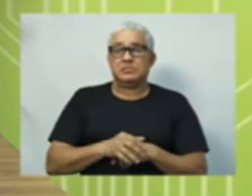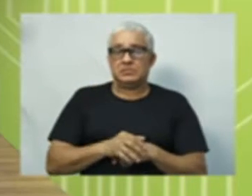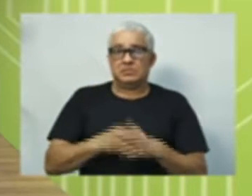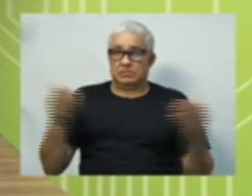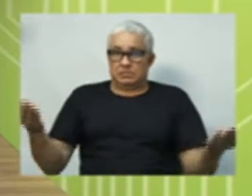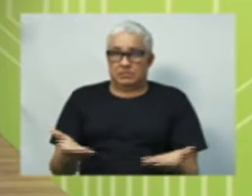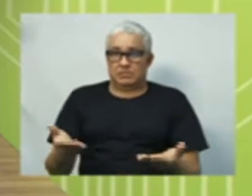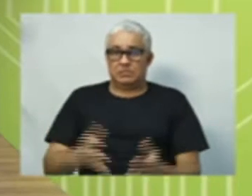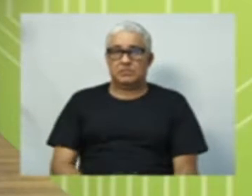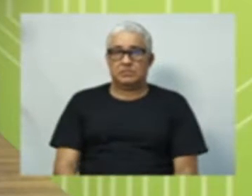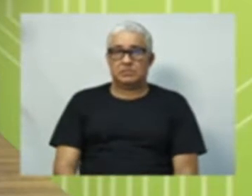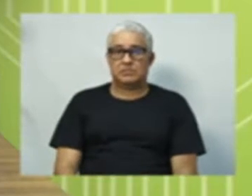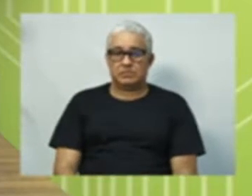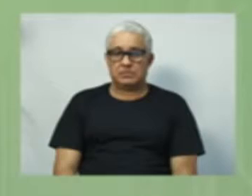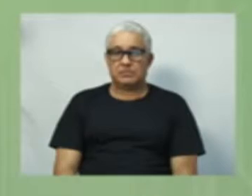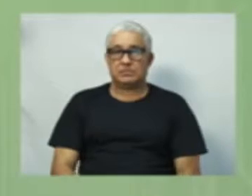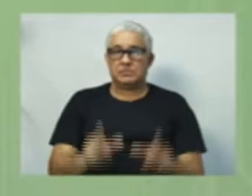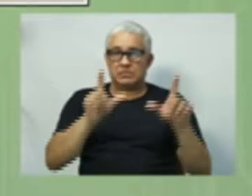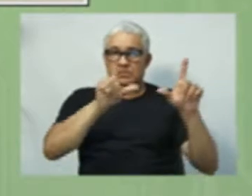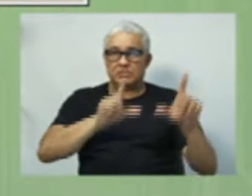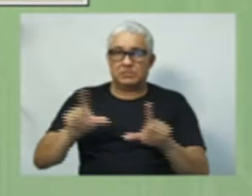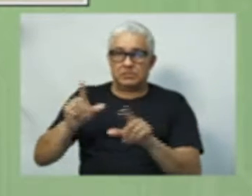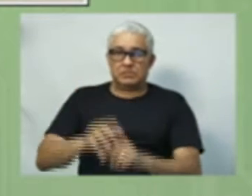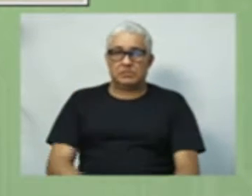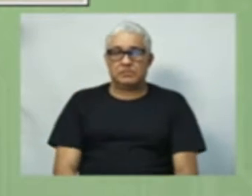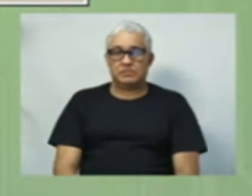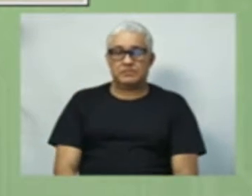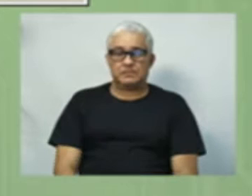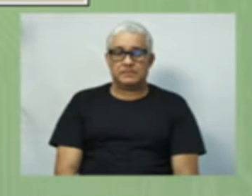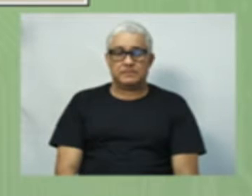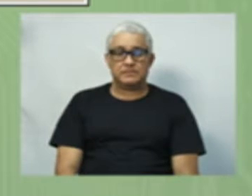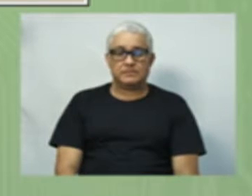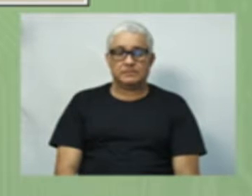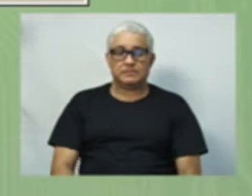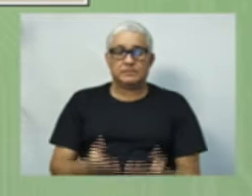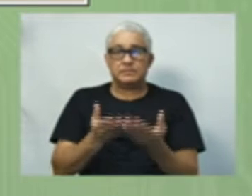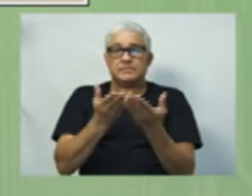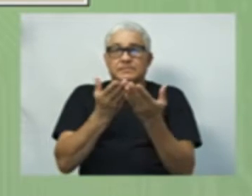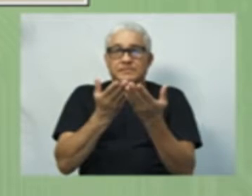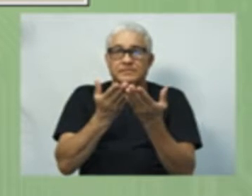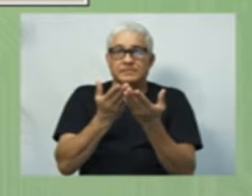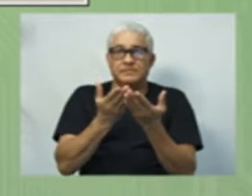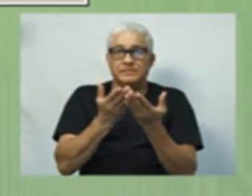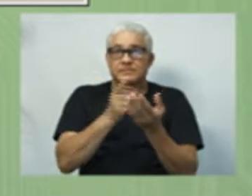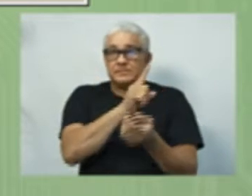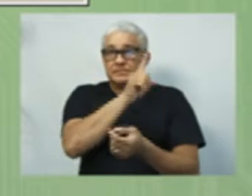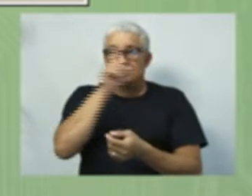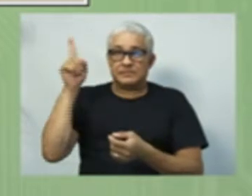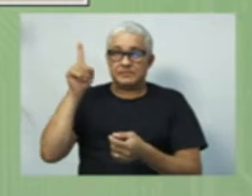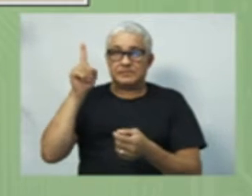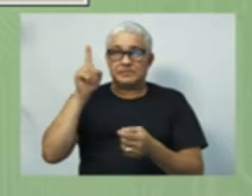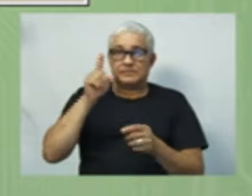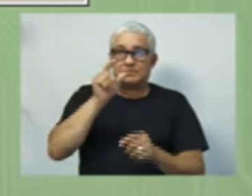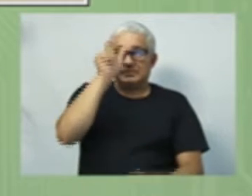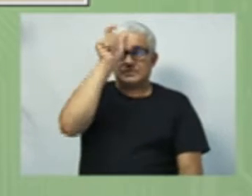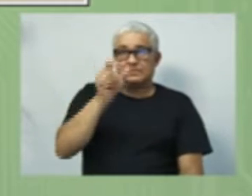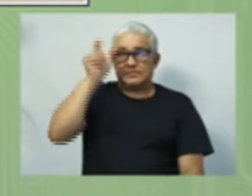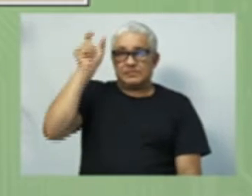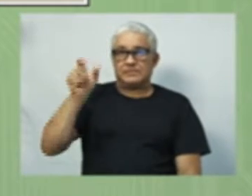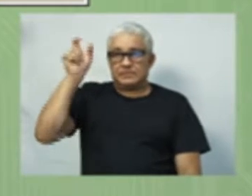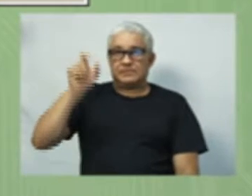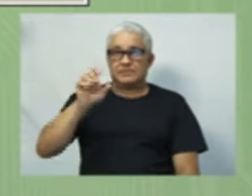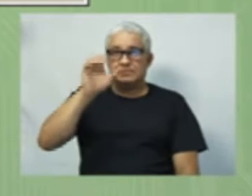atualidade hoje, tá? Vamos para o próximo slide. Aqui temos um gráfico que demonstra o quê? A carga